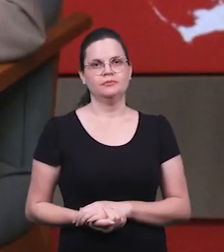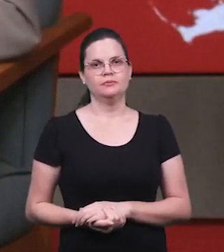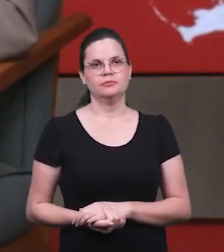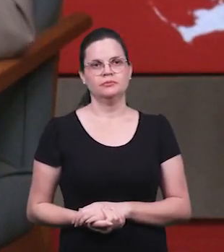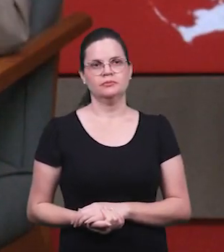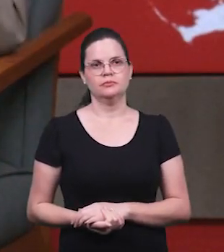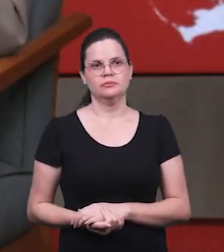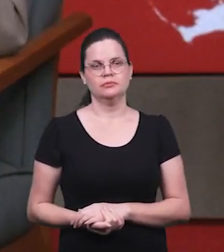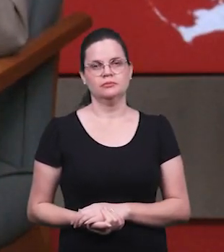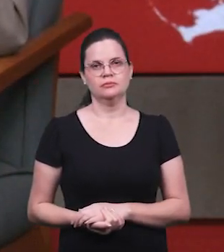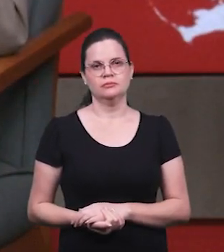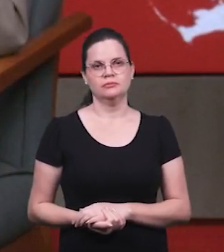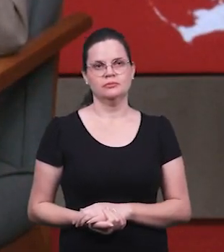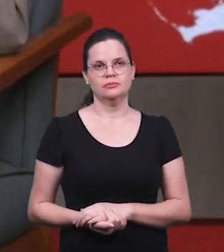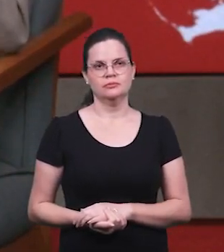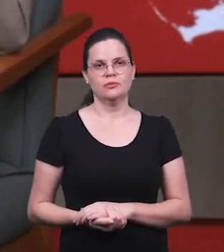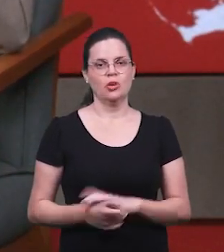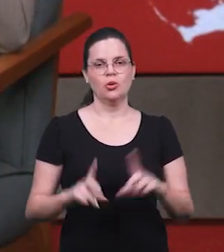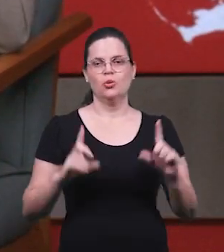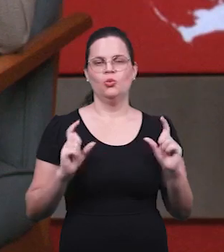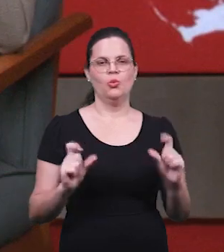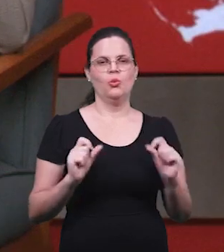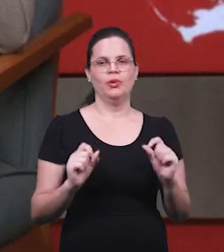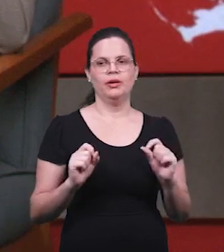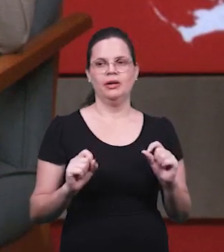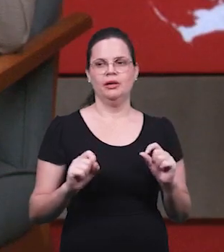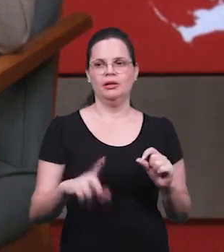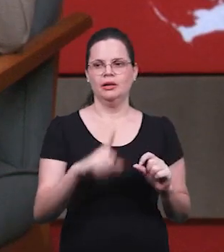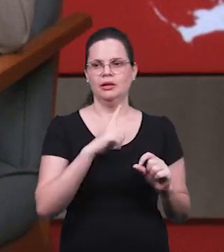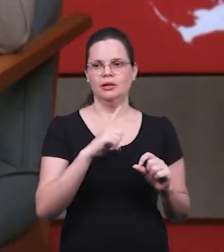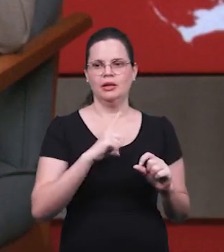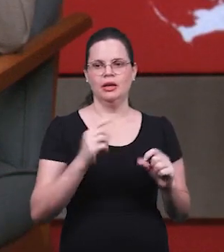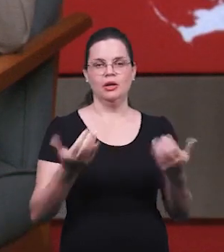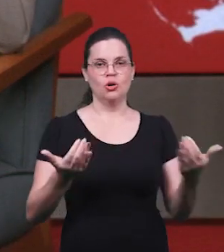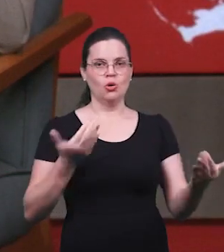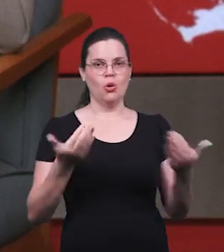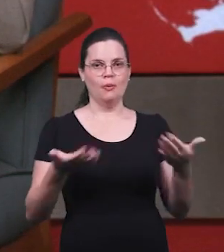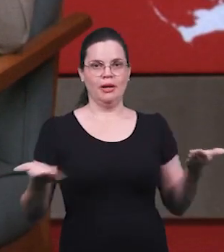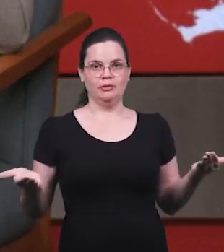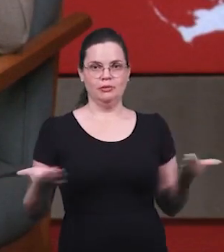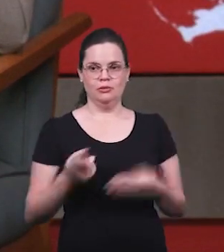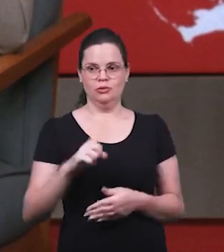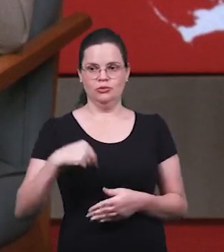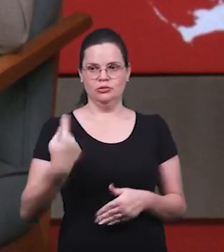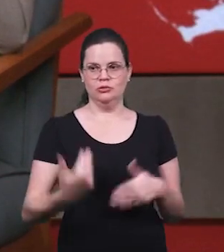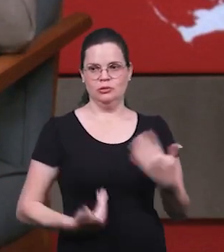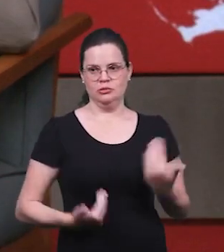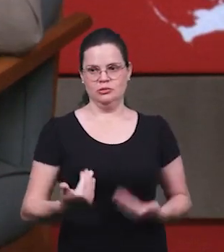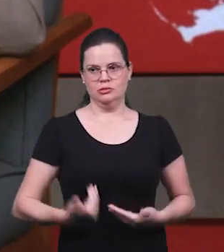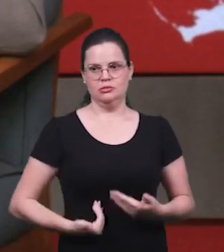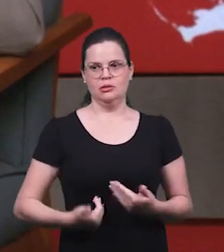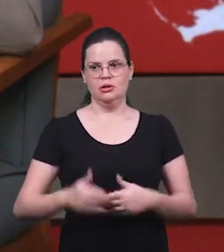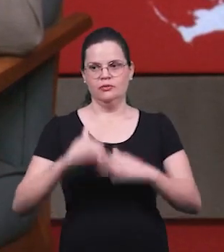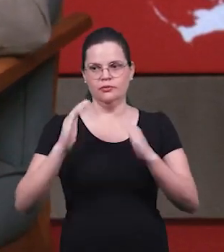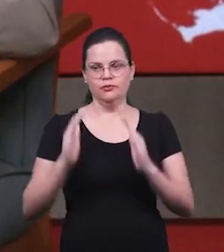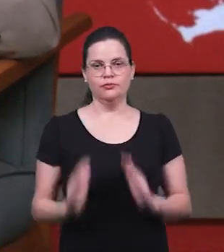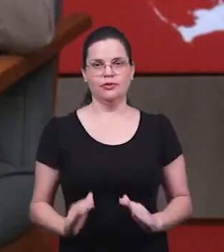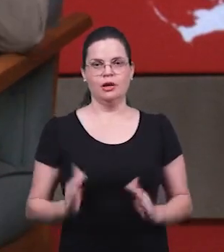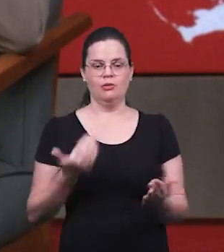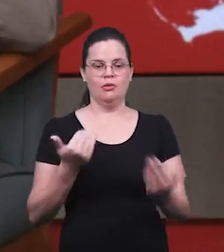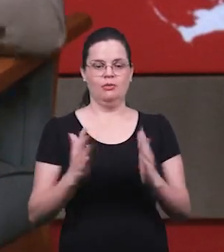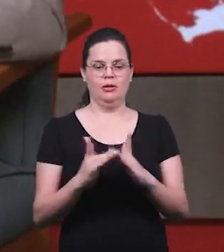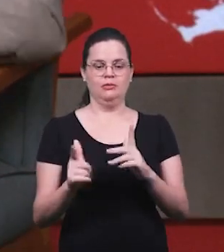e o que isso impacta para nós como igreja? O que impacta para a nossa